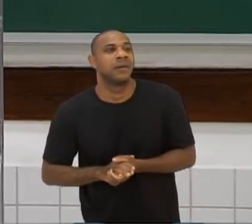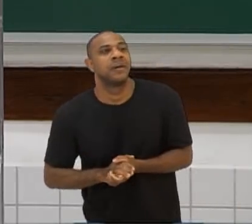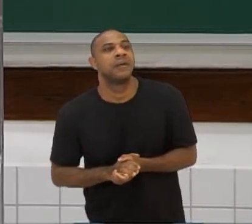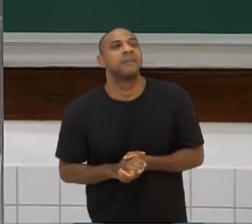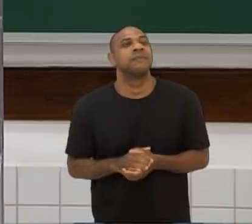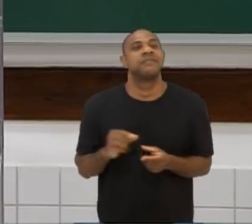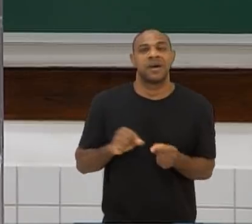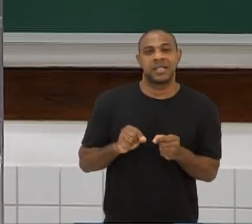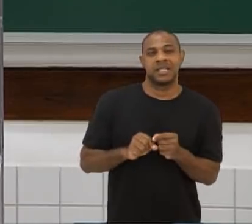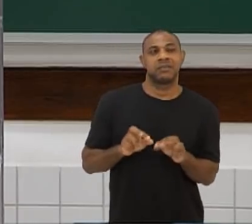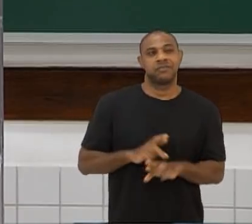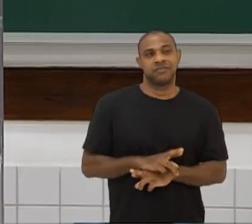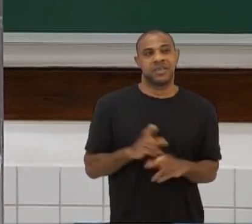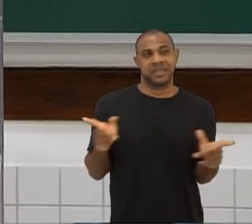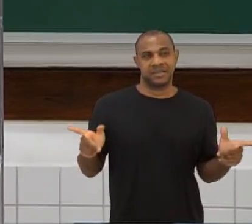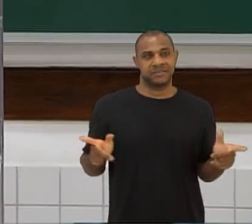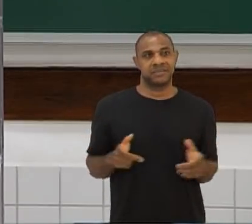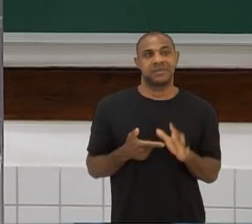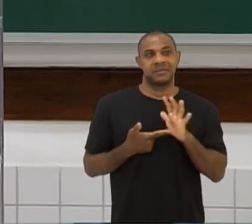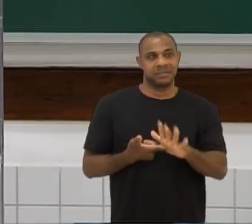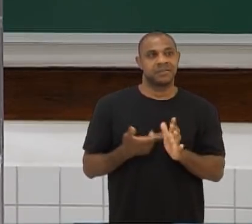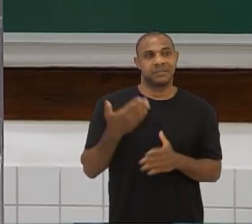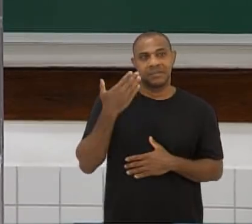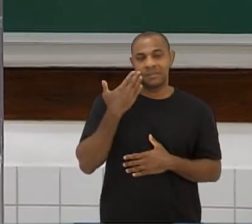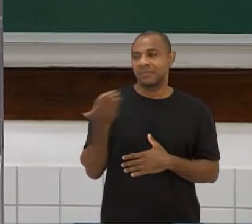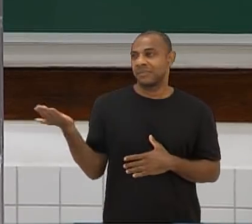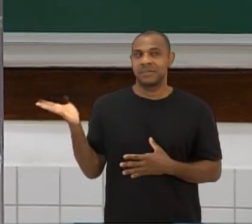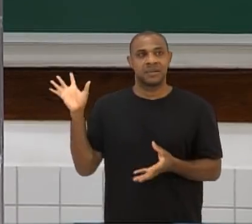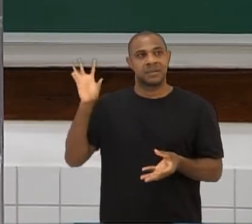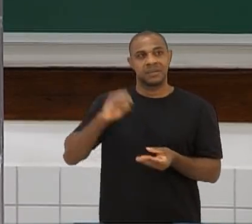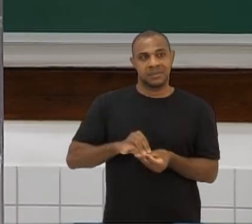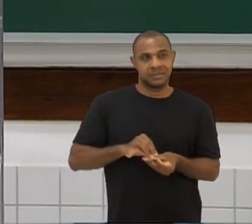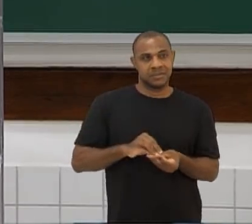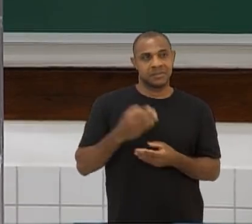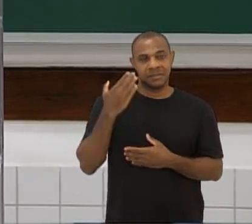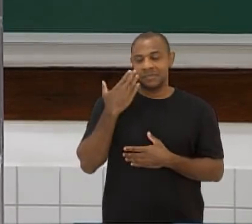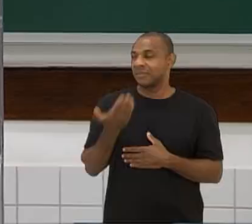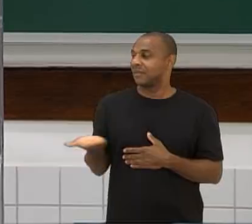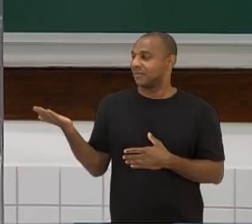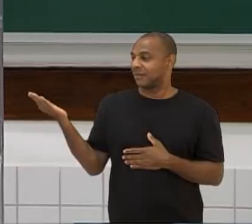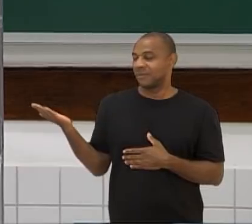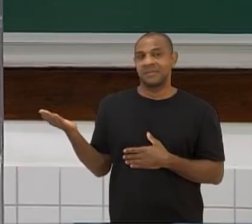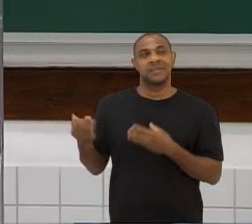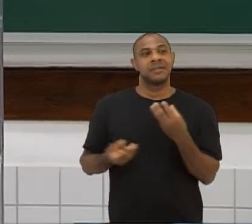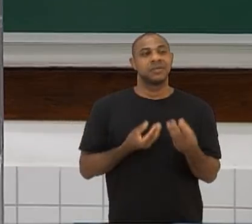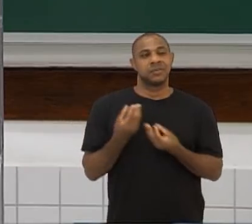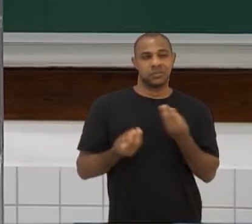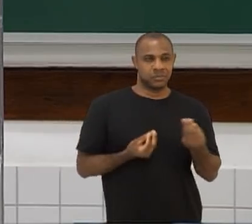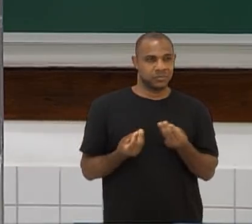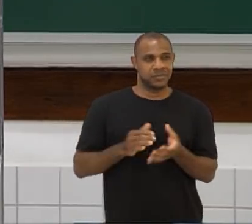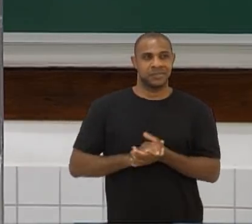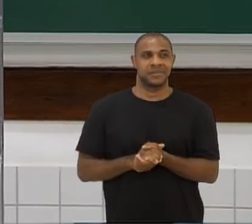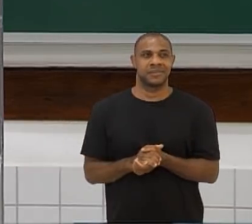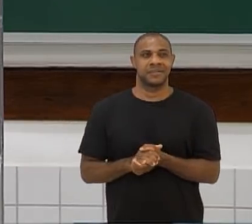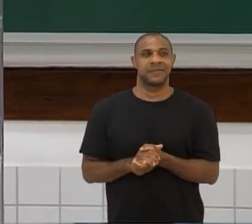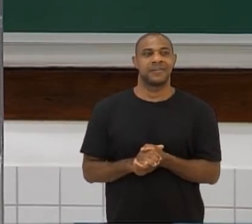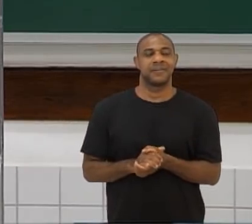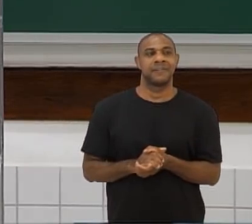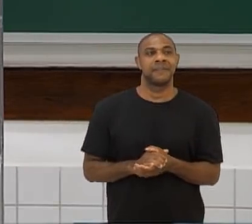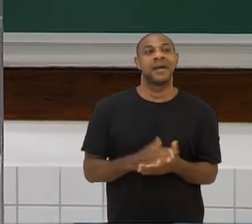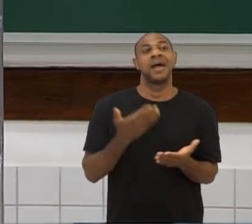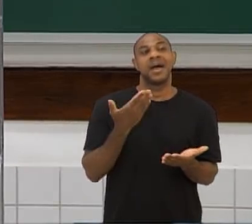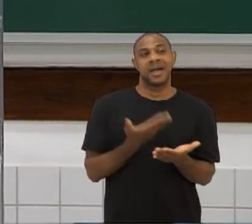eu vou fazer diferente, eu vou passar aqui... Vou resumir aqui e vou voltar no outro slide para a gente terminar em ritmo de poesia.